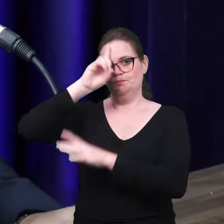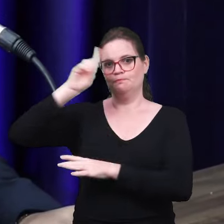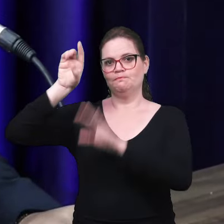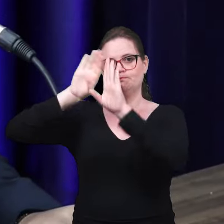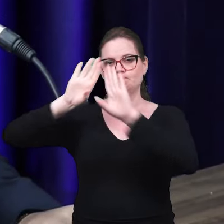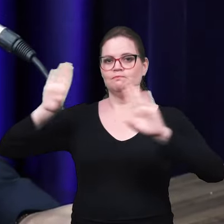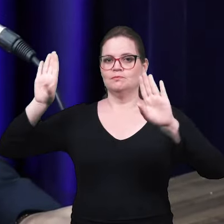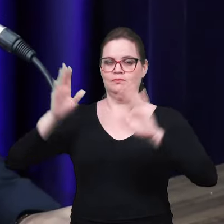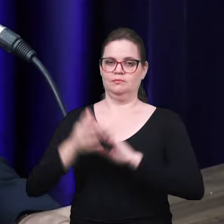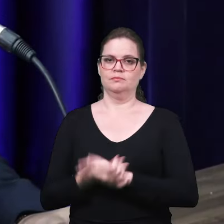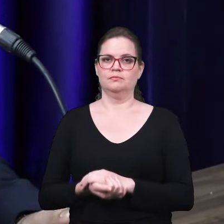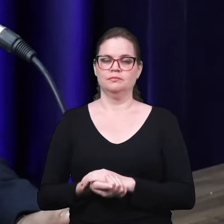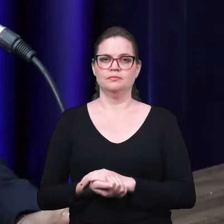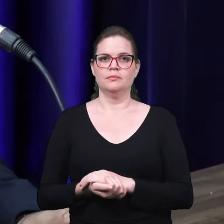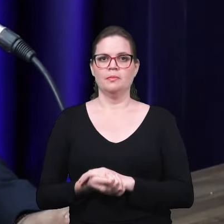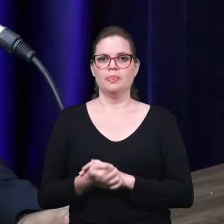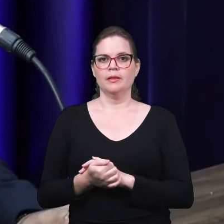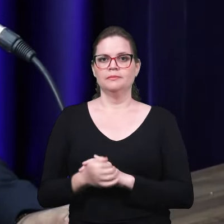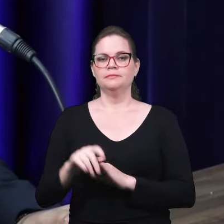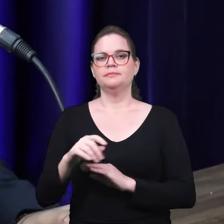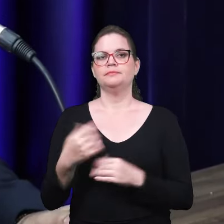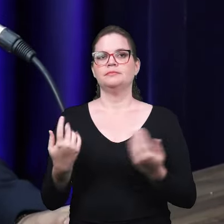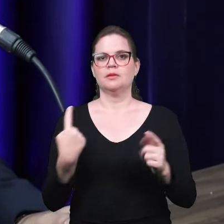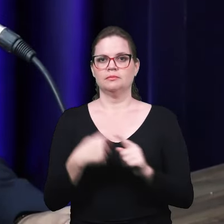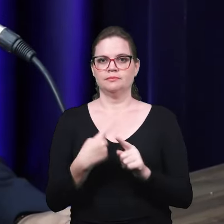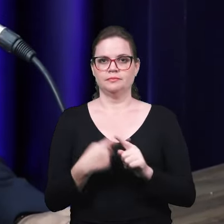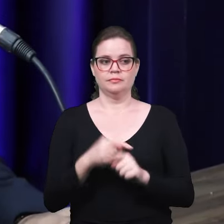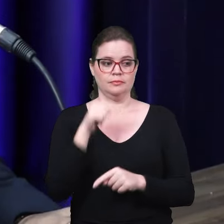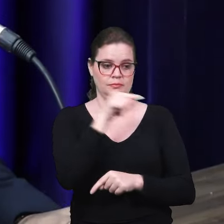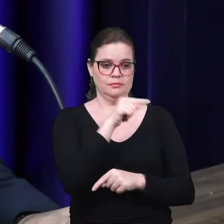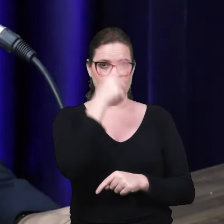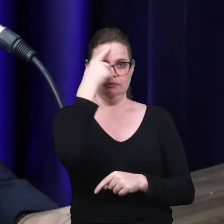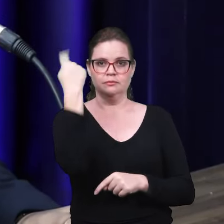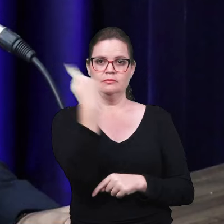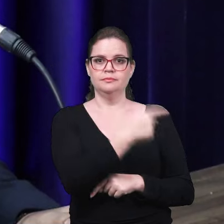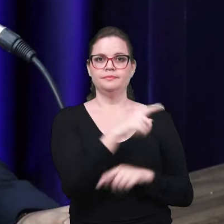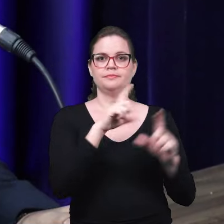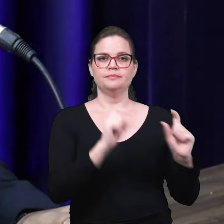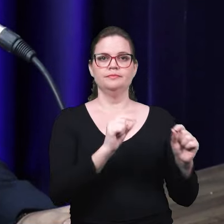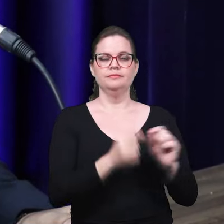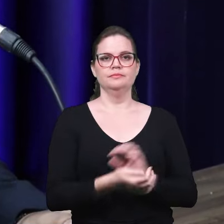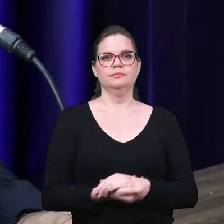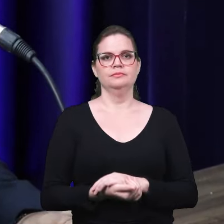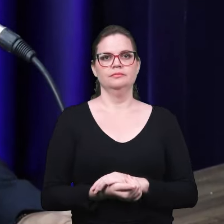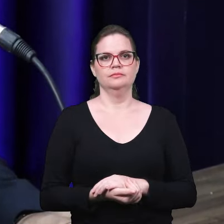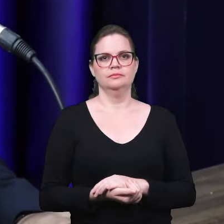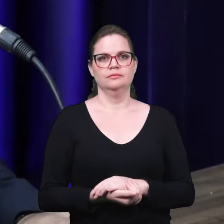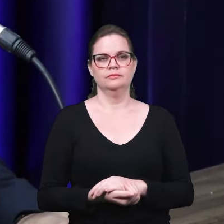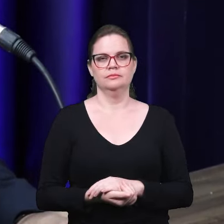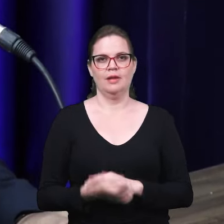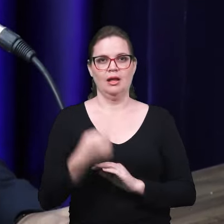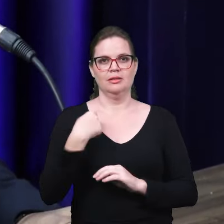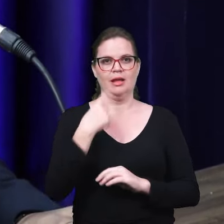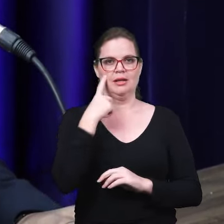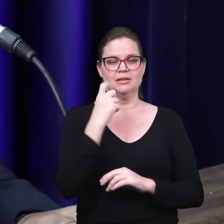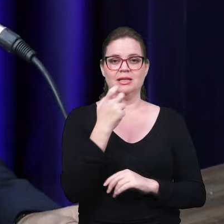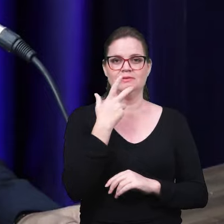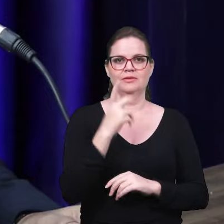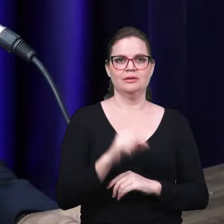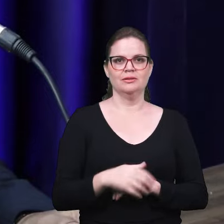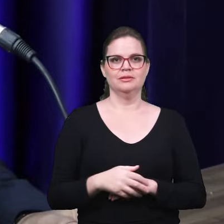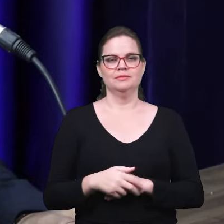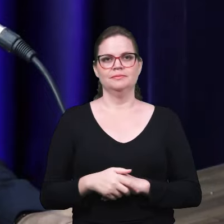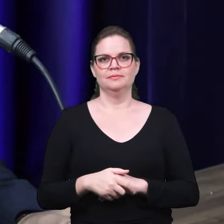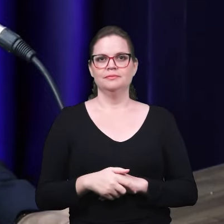eternidade, né? A ordem dele foi que trouxesse que é interessante a gente comentar, né,